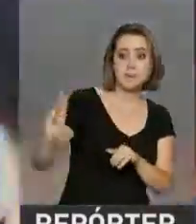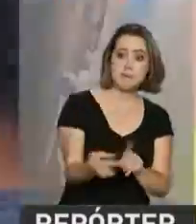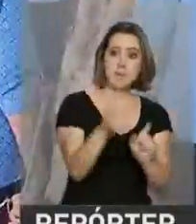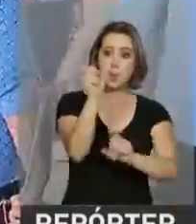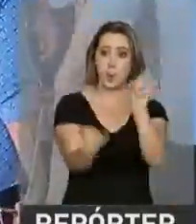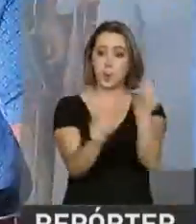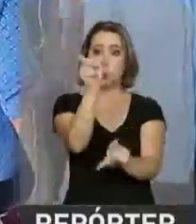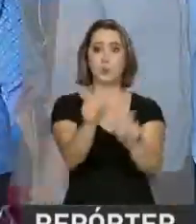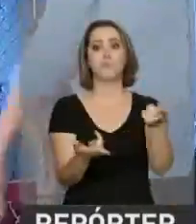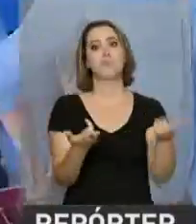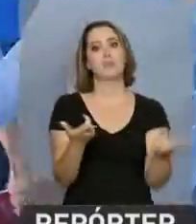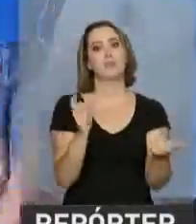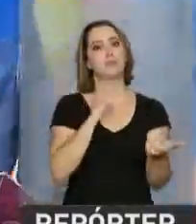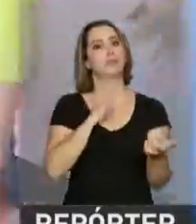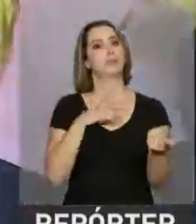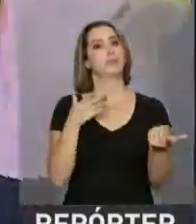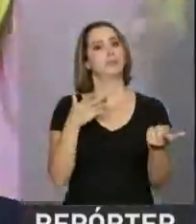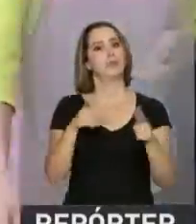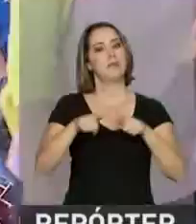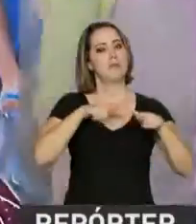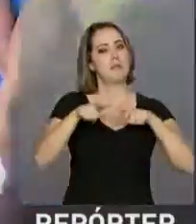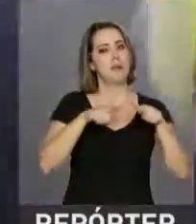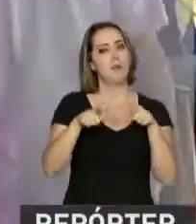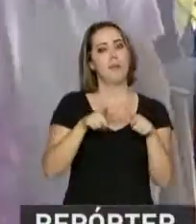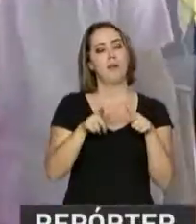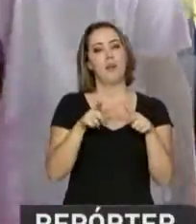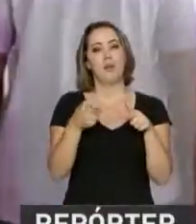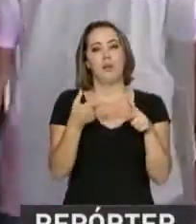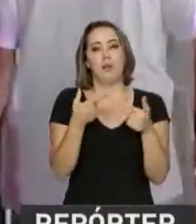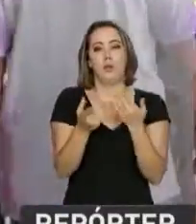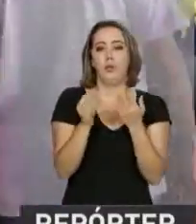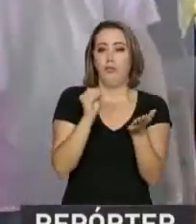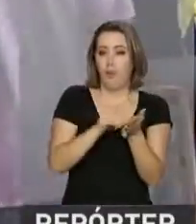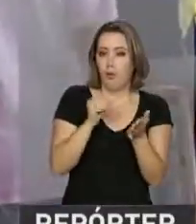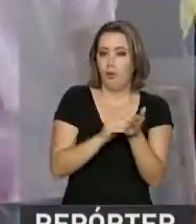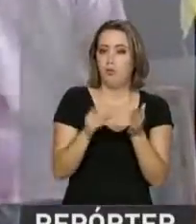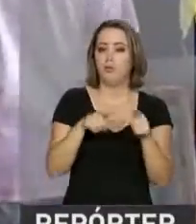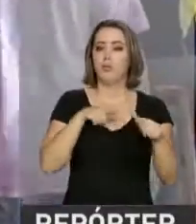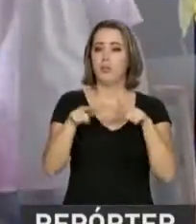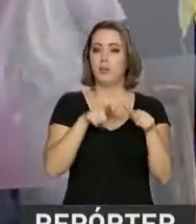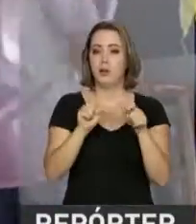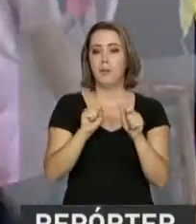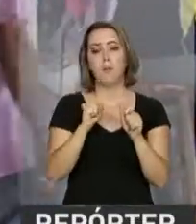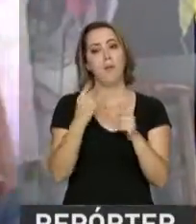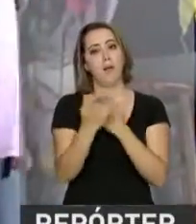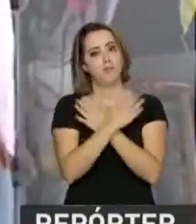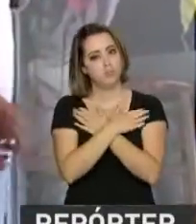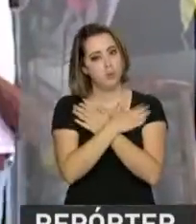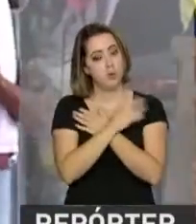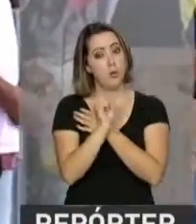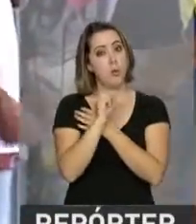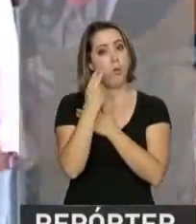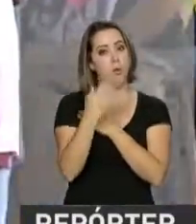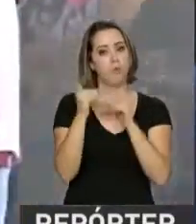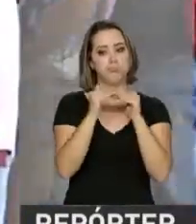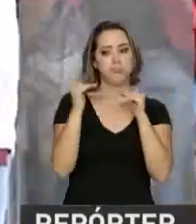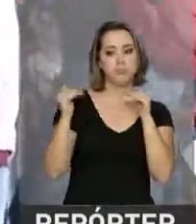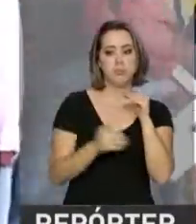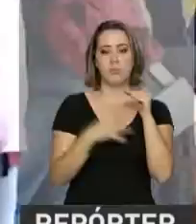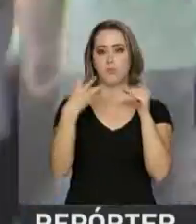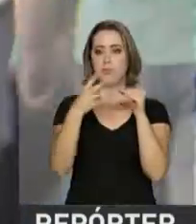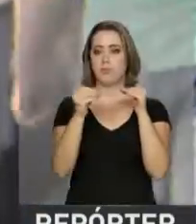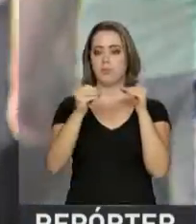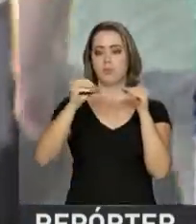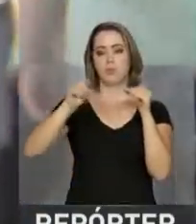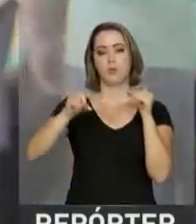600 mil trabalhadores sub-utilizados isto é pessoas que estão desempregadas que trabalham menos de 40 horas por semana